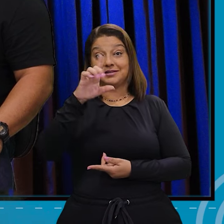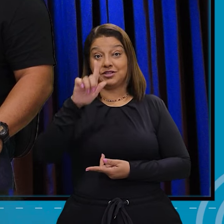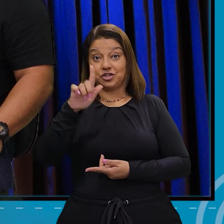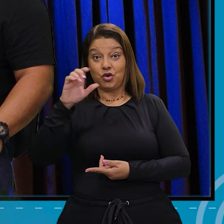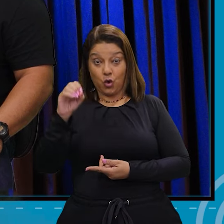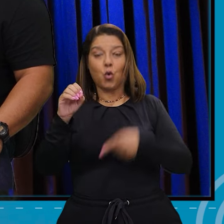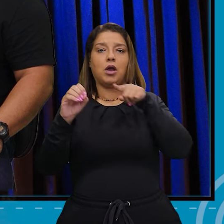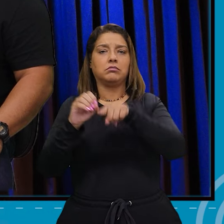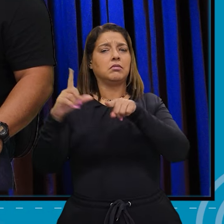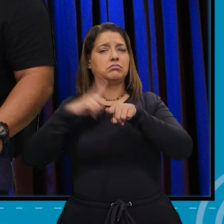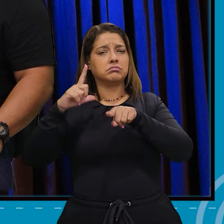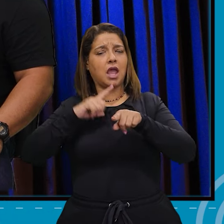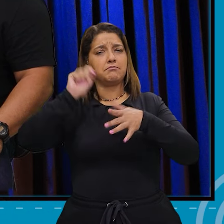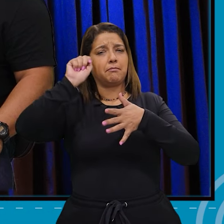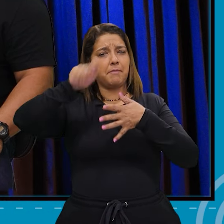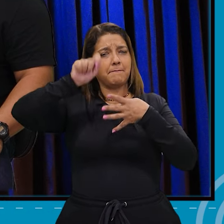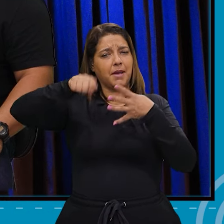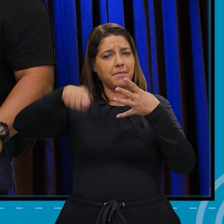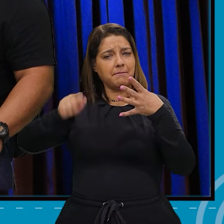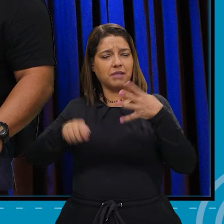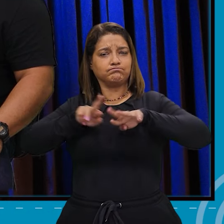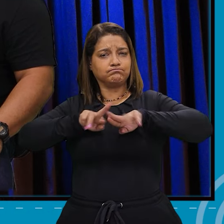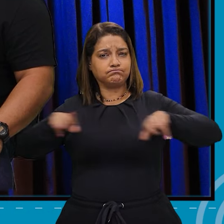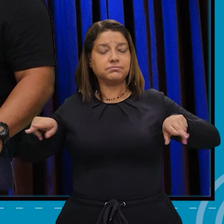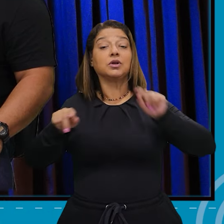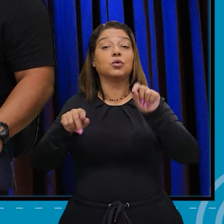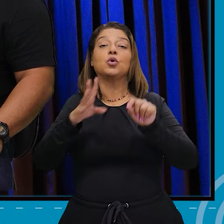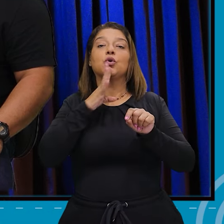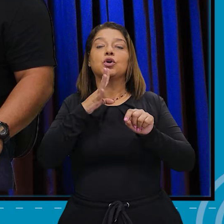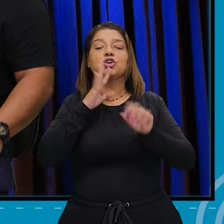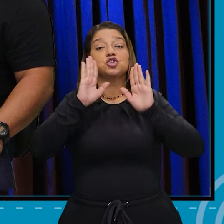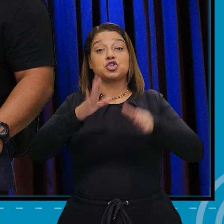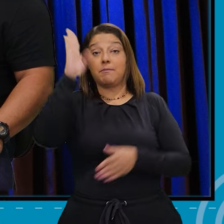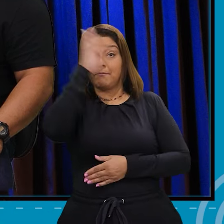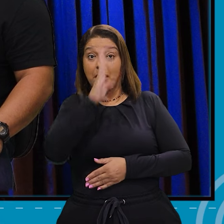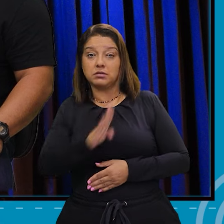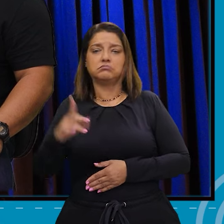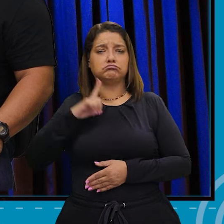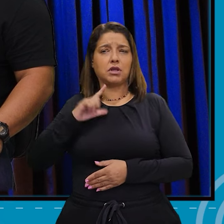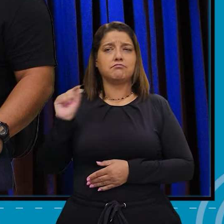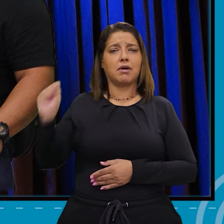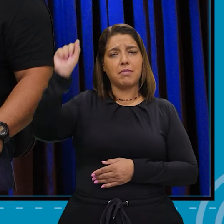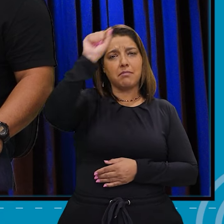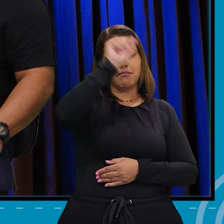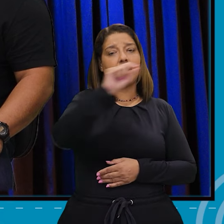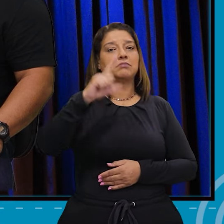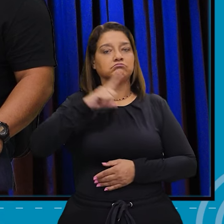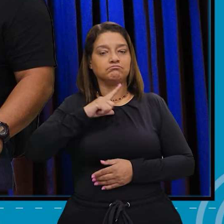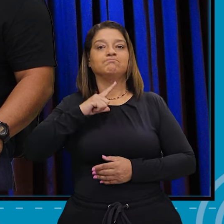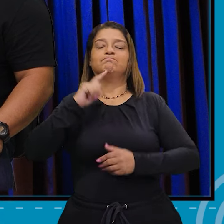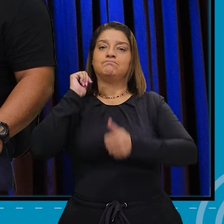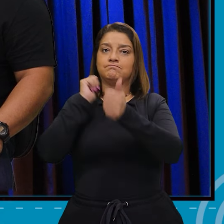aí abre um monte de possibilidades. A gente vê aí essas práticas conhecidas no Brasil, com grandes atletas em